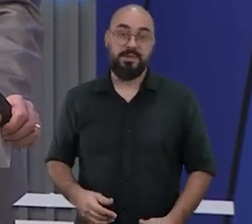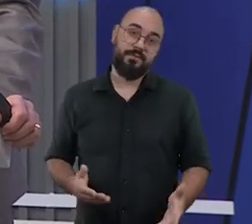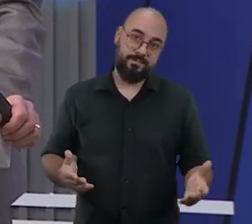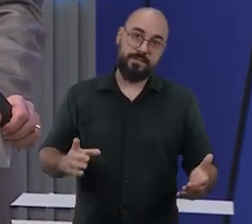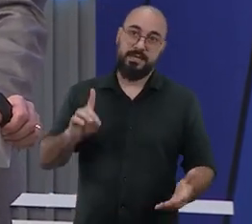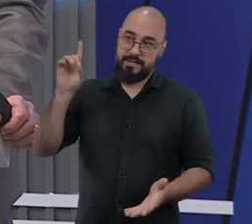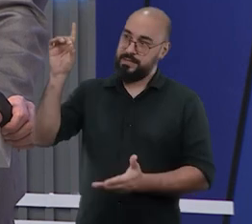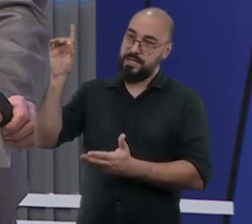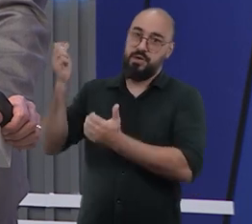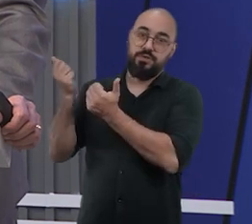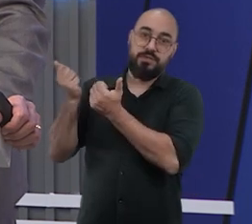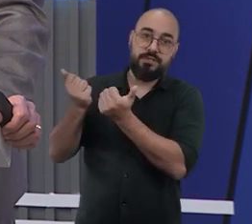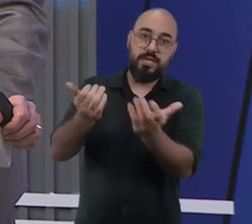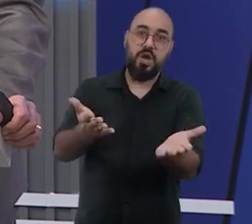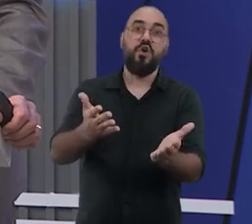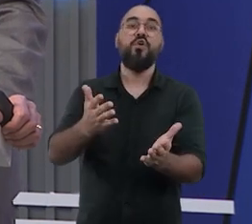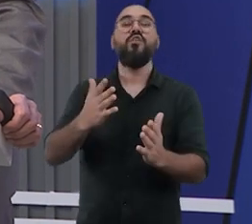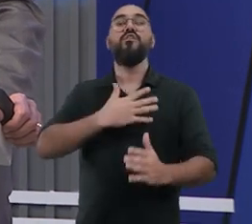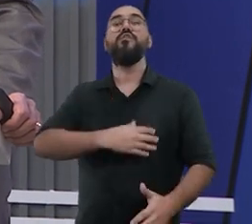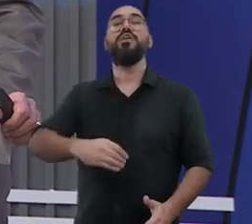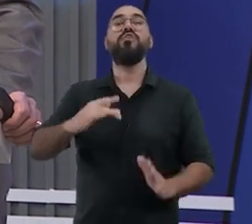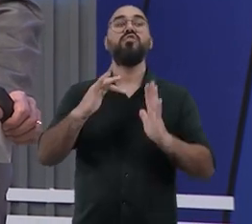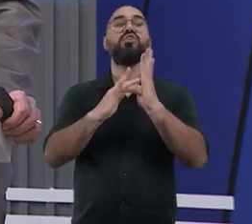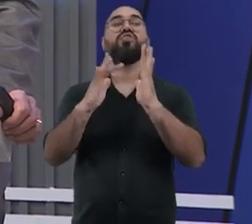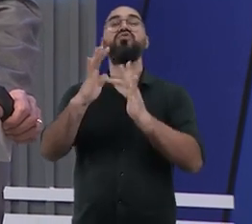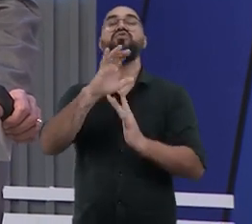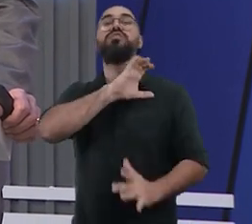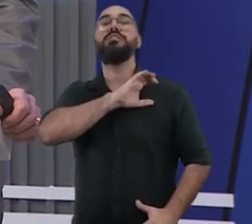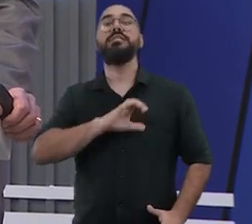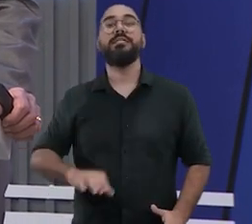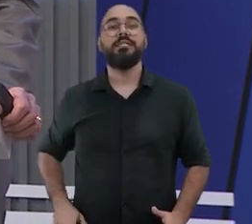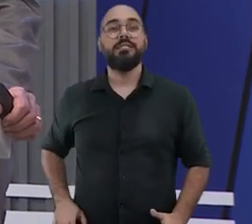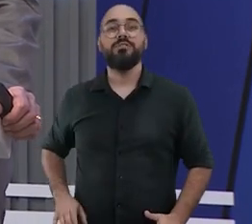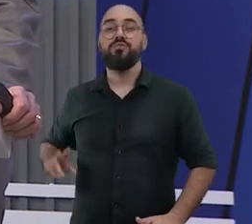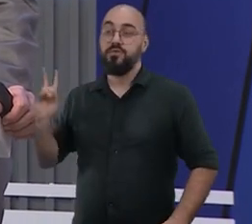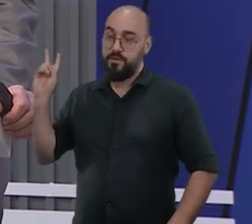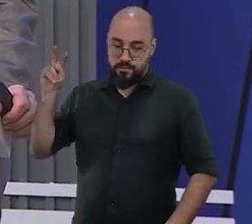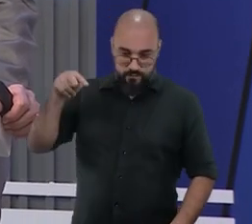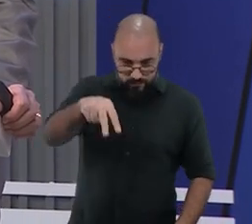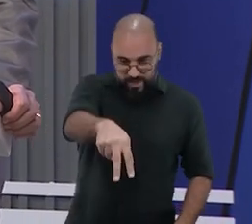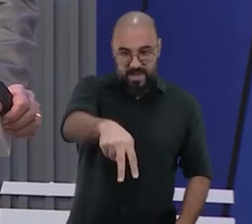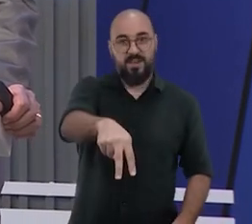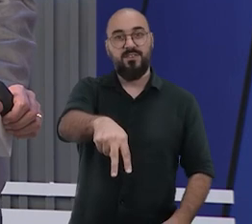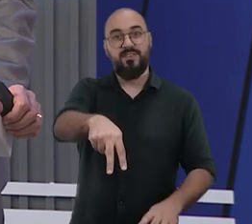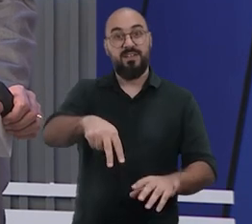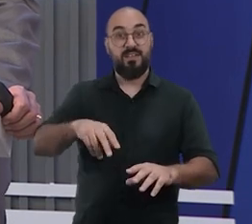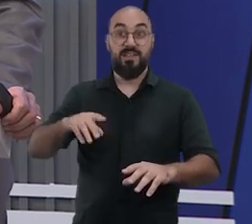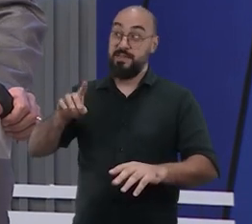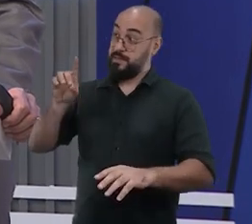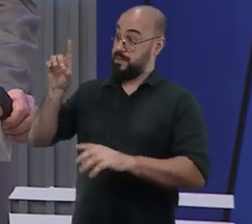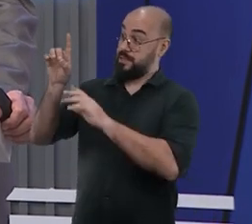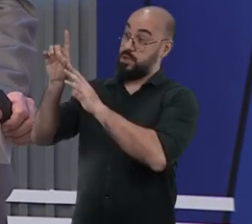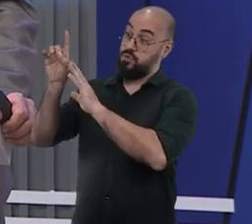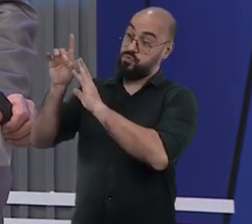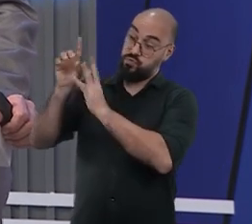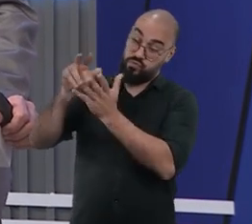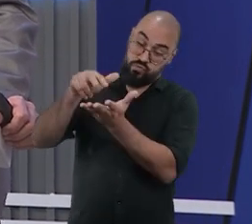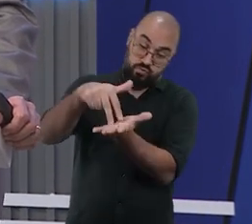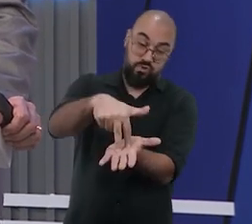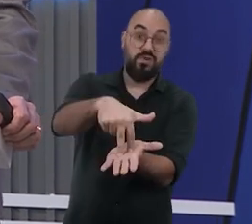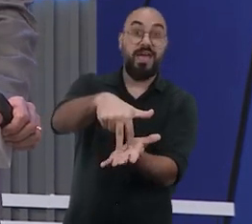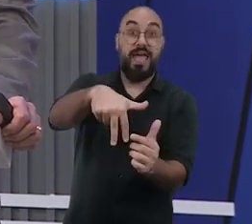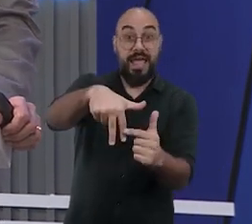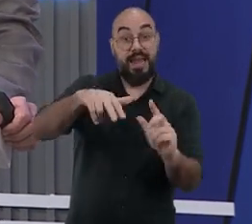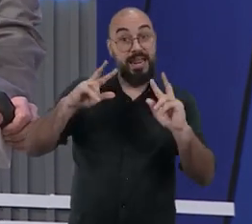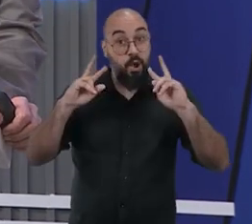terra. Jesus Cristo se encarna como um ser humano. Ele viveu entre nós,